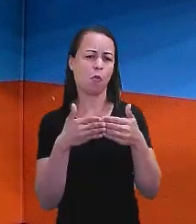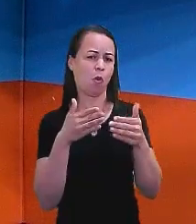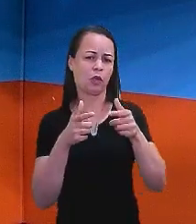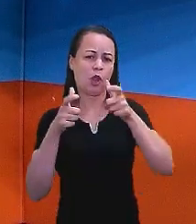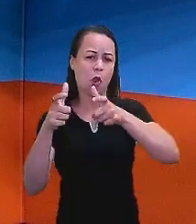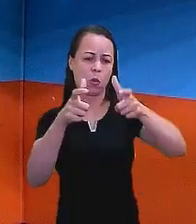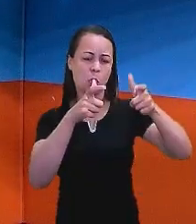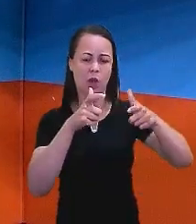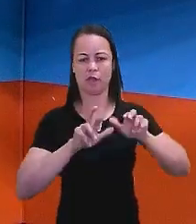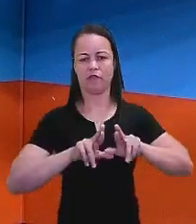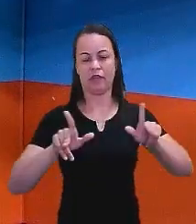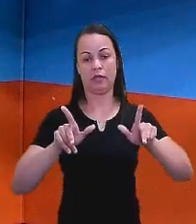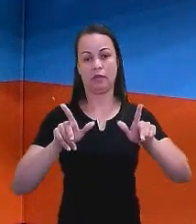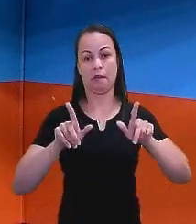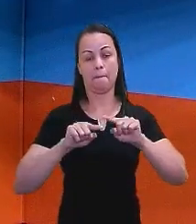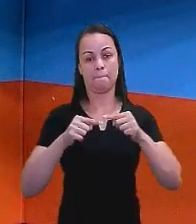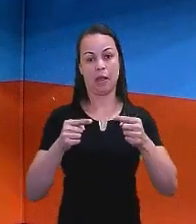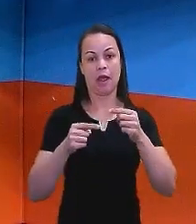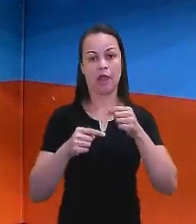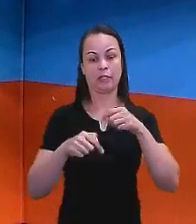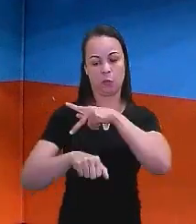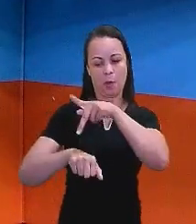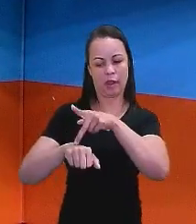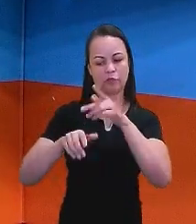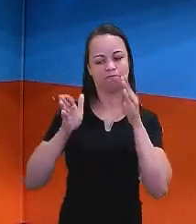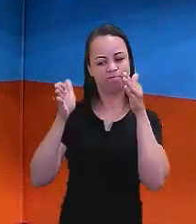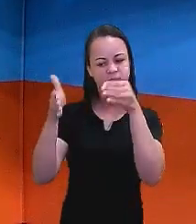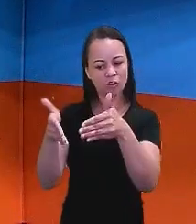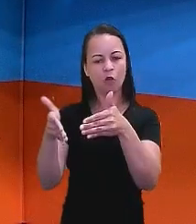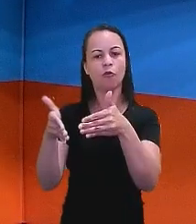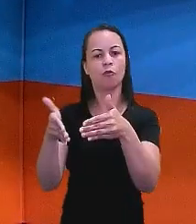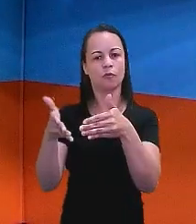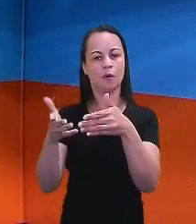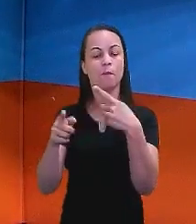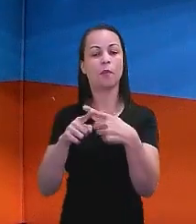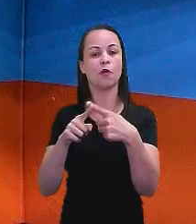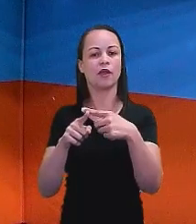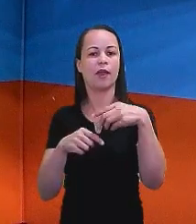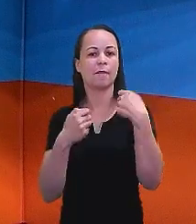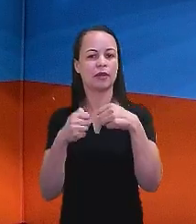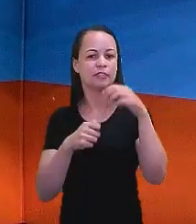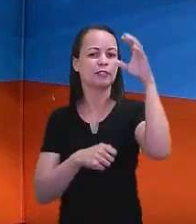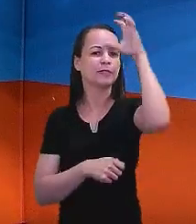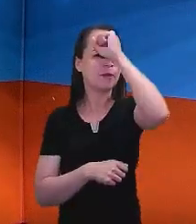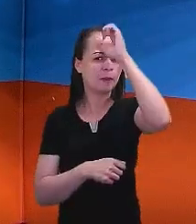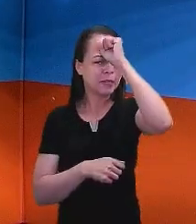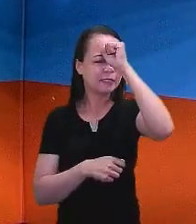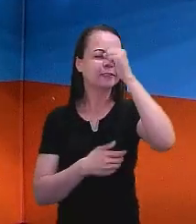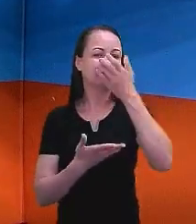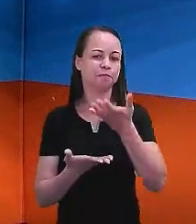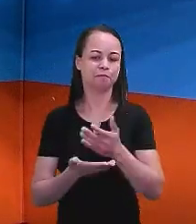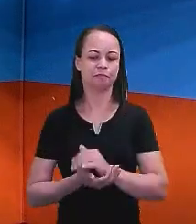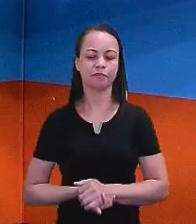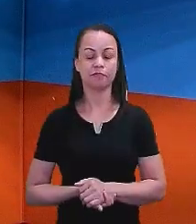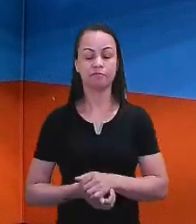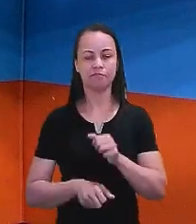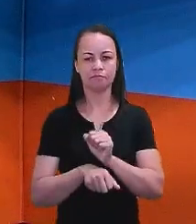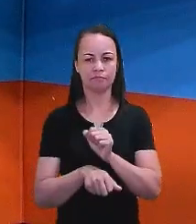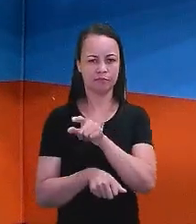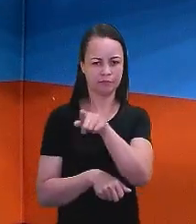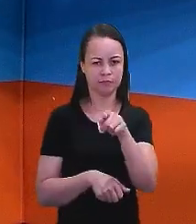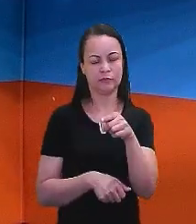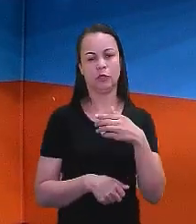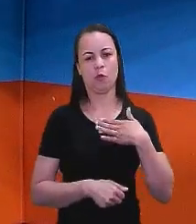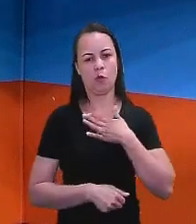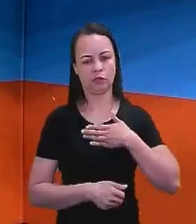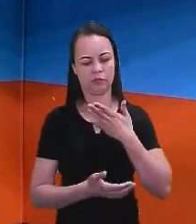porém a gente foca no nosso país, porque é importante a gente aprender e conhecê-lo bem, né? Então, espero que vocês tenham gostado da